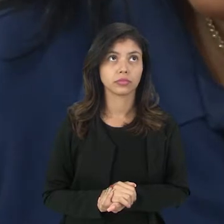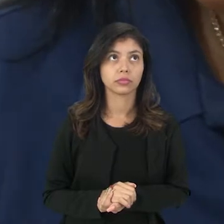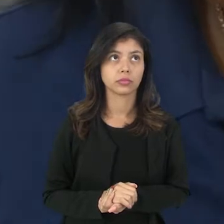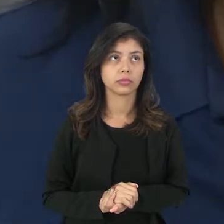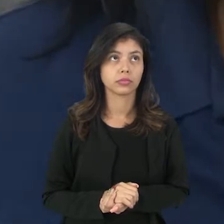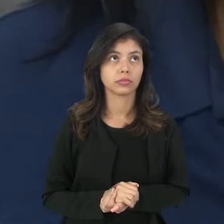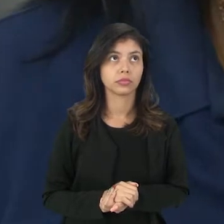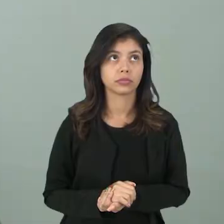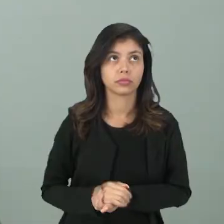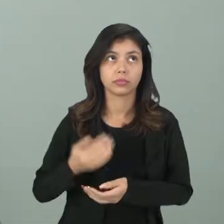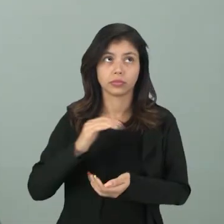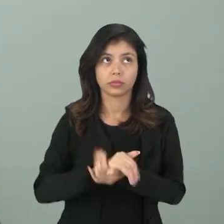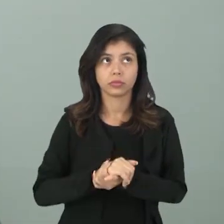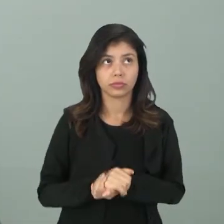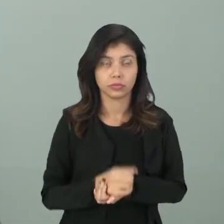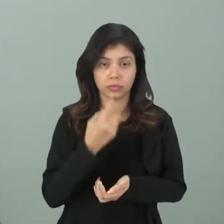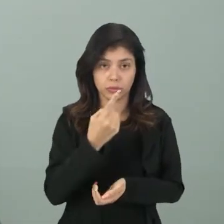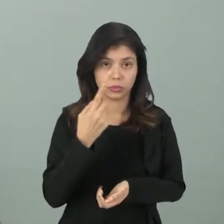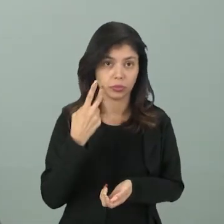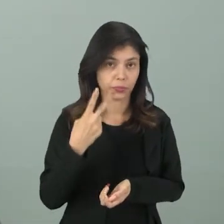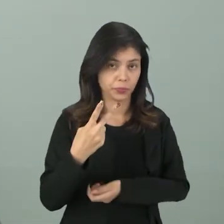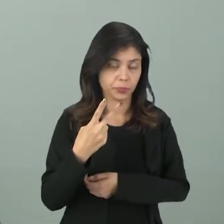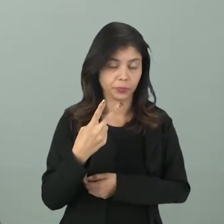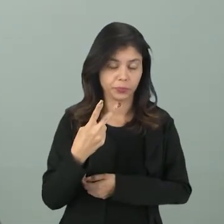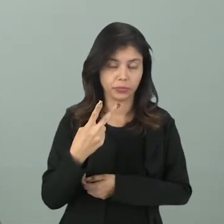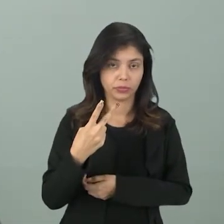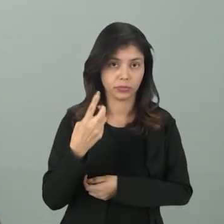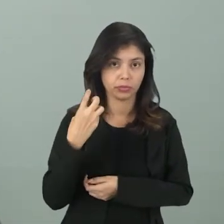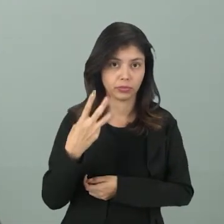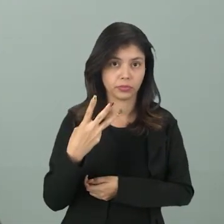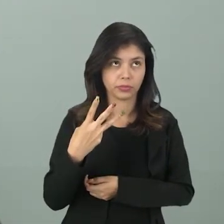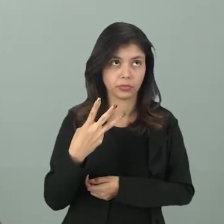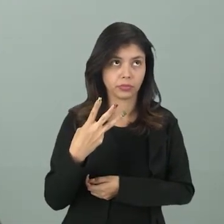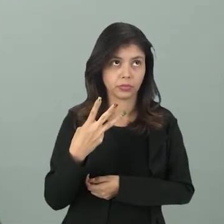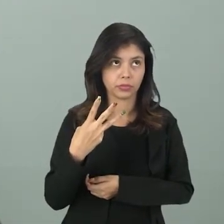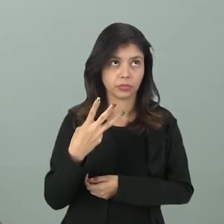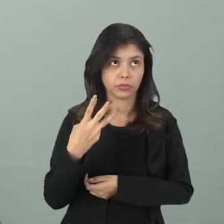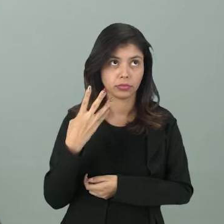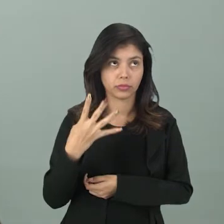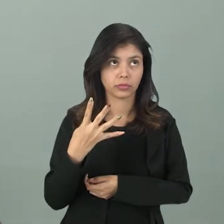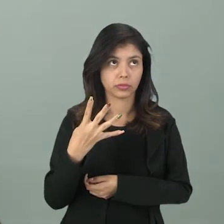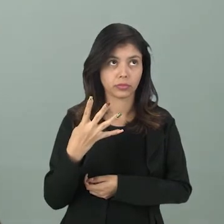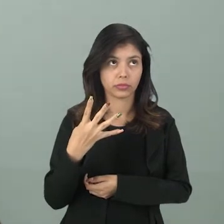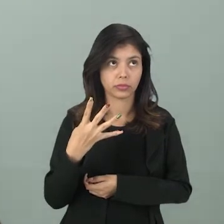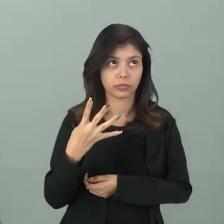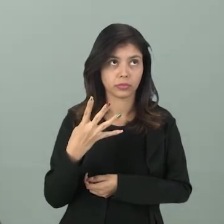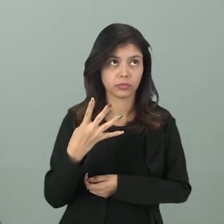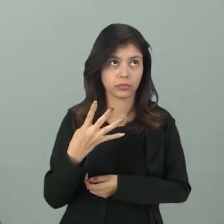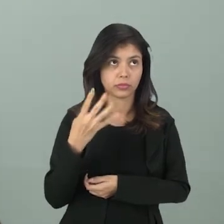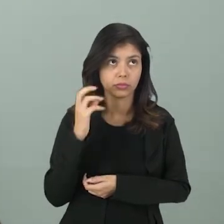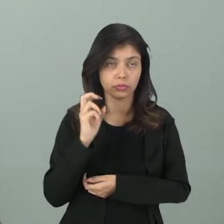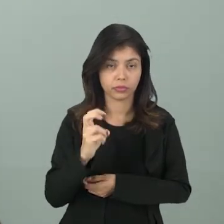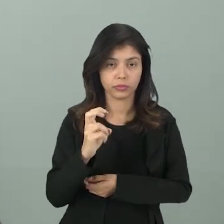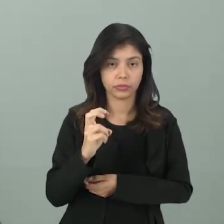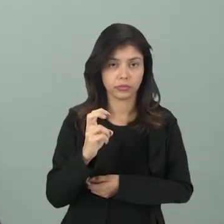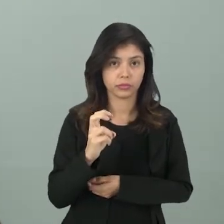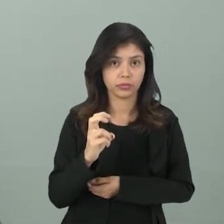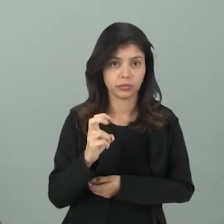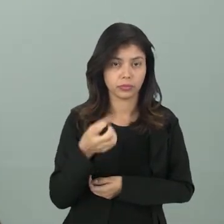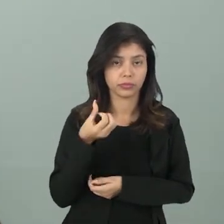8 votos. Então, vamos separar 8 votos. 1, 2, 3,